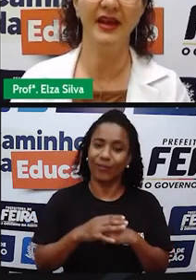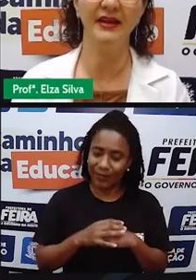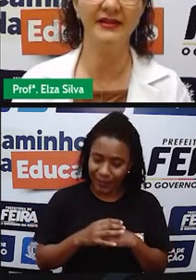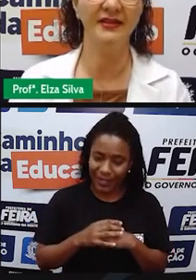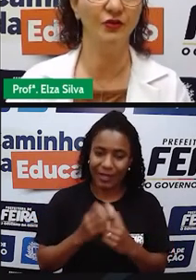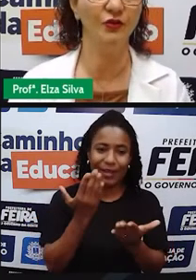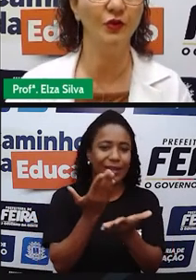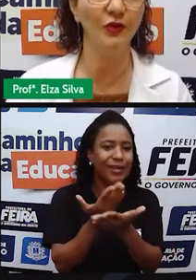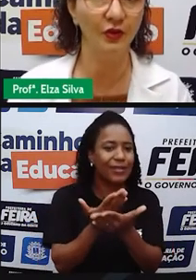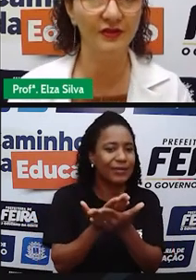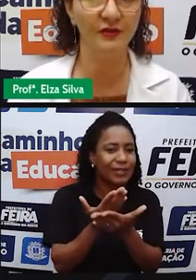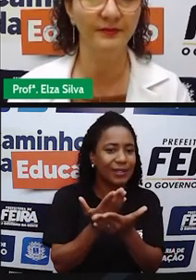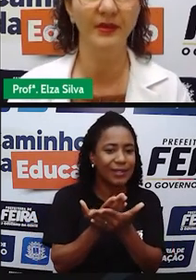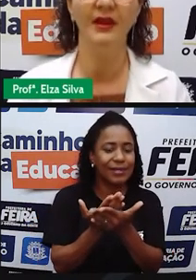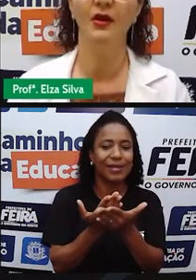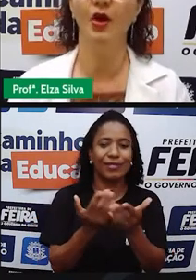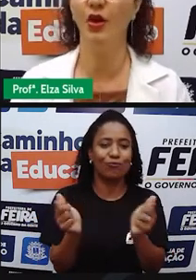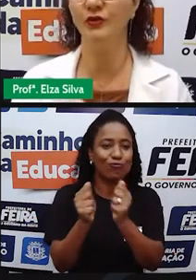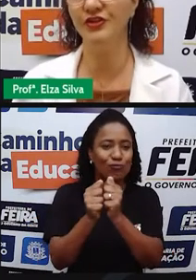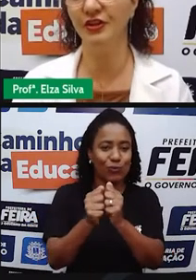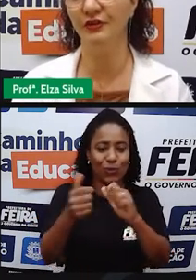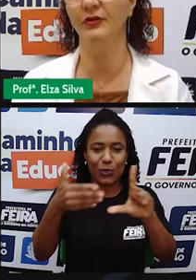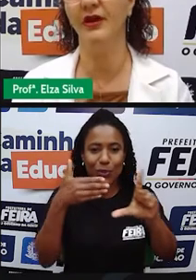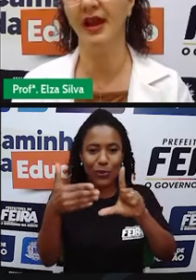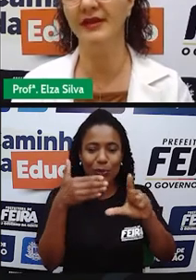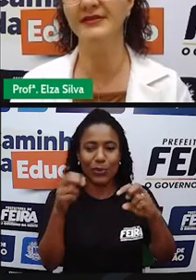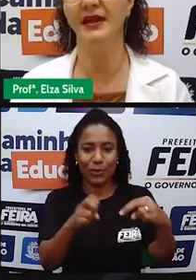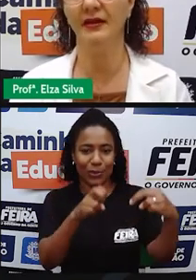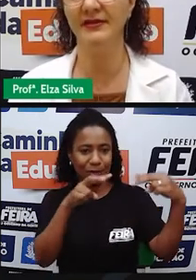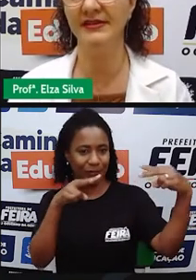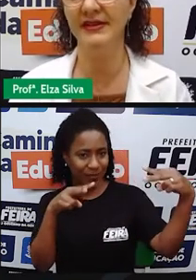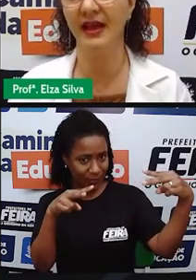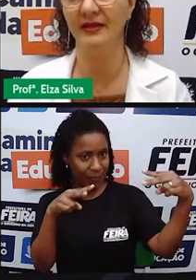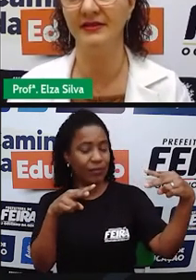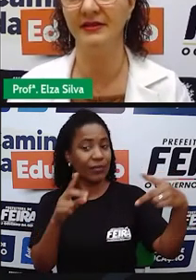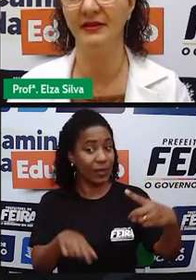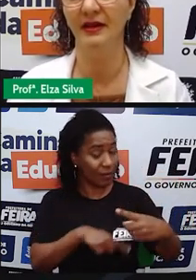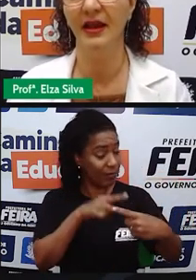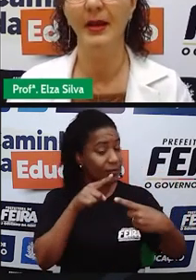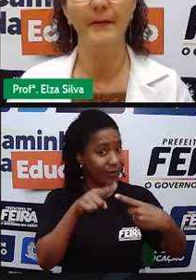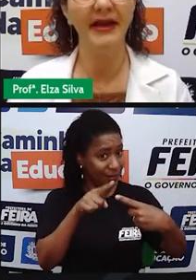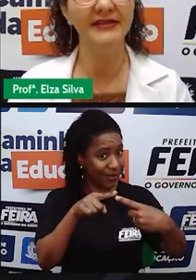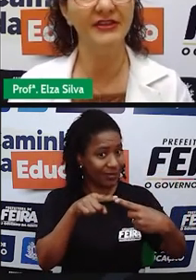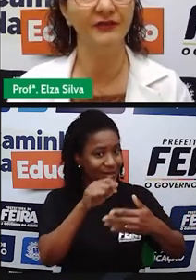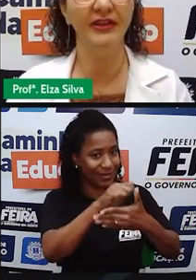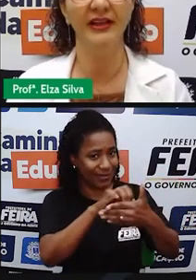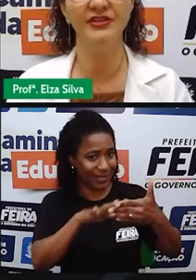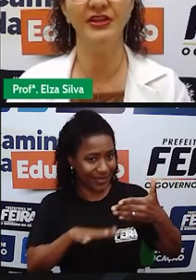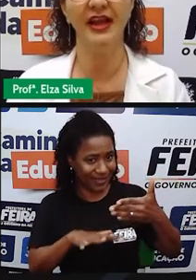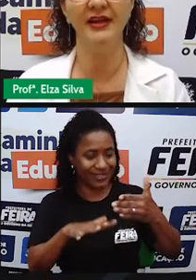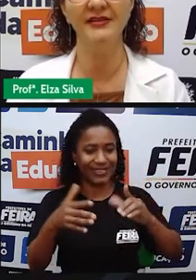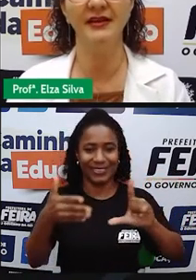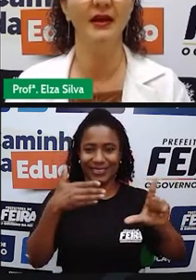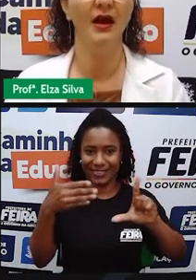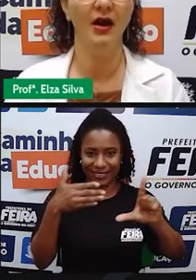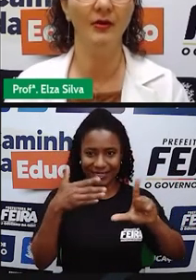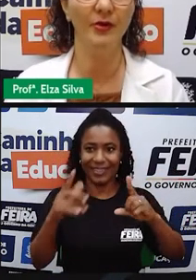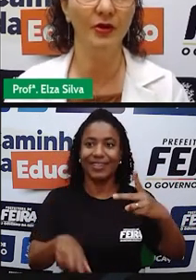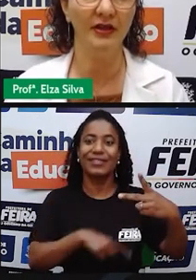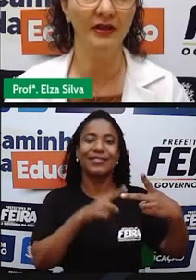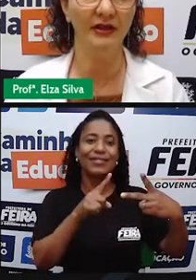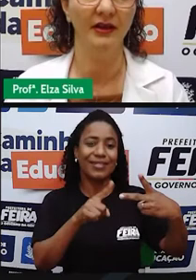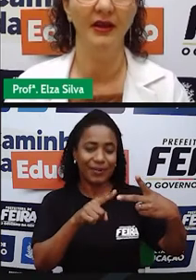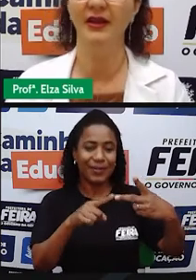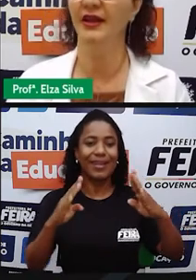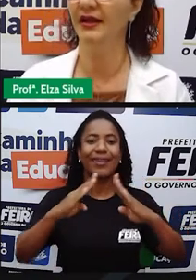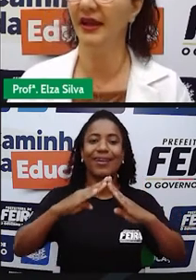você realiza junto conosco. Coloque o título Class Equals Science. Para as atividades de casa,